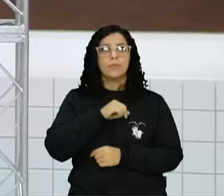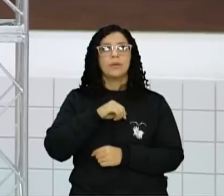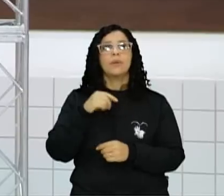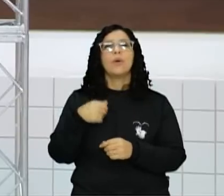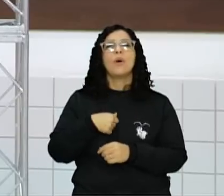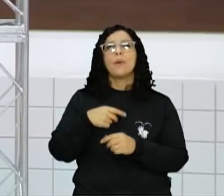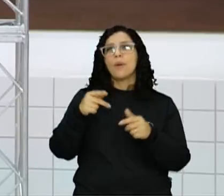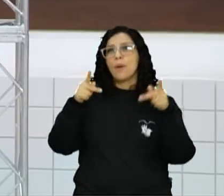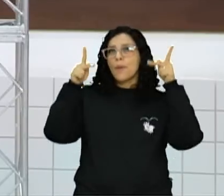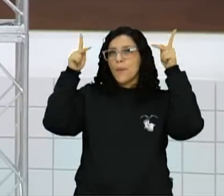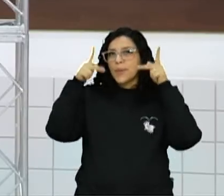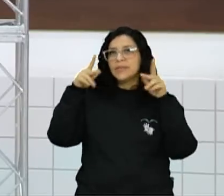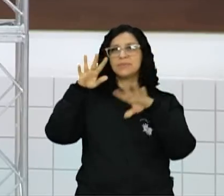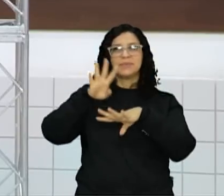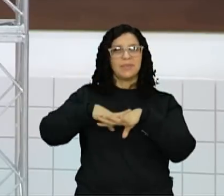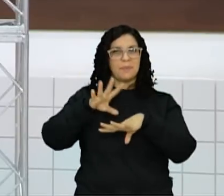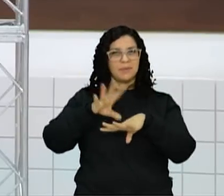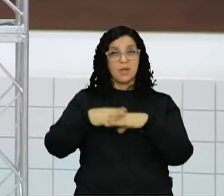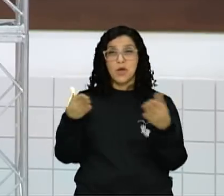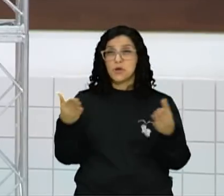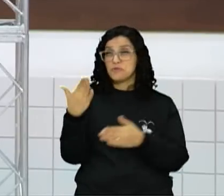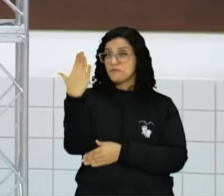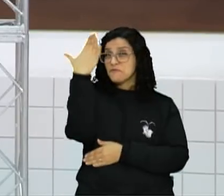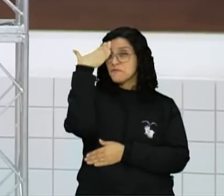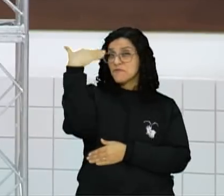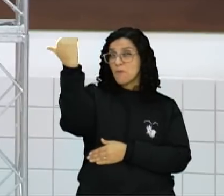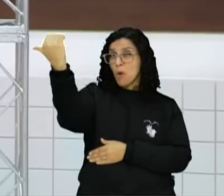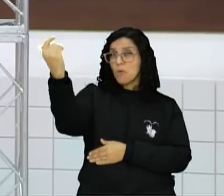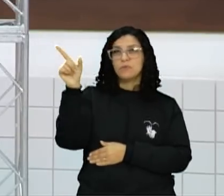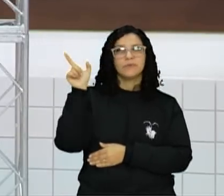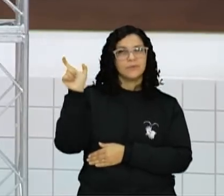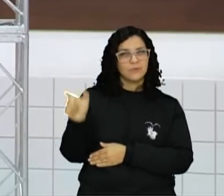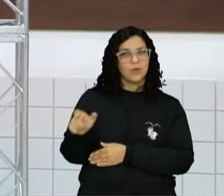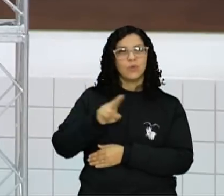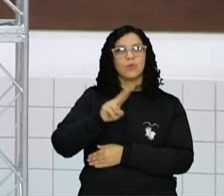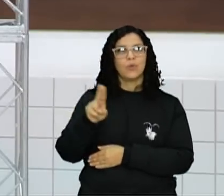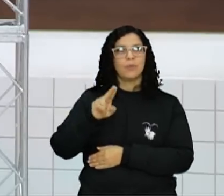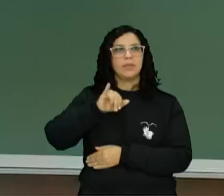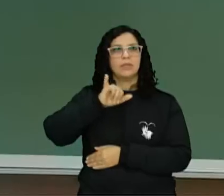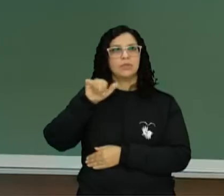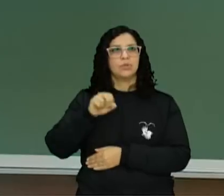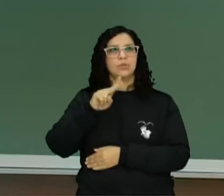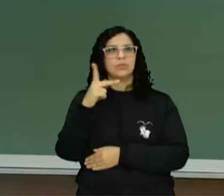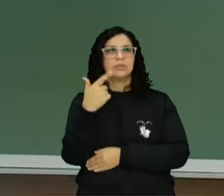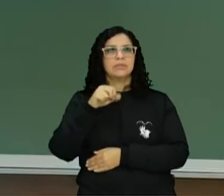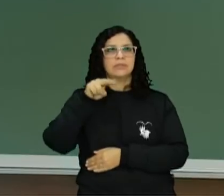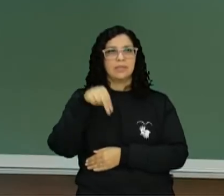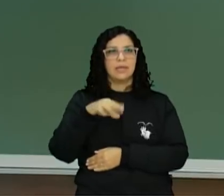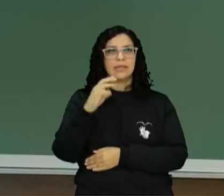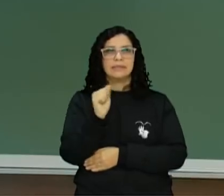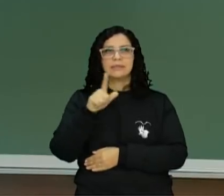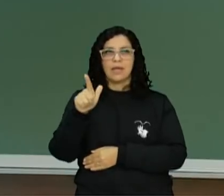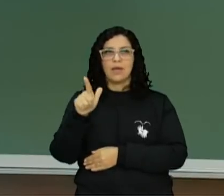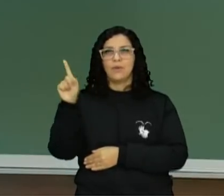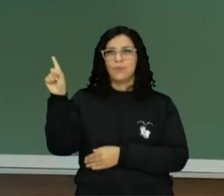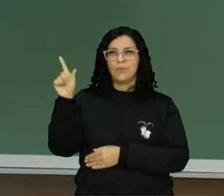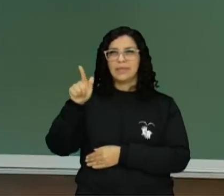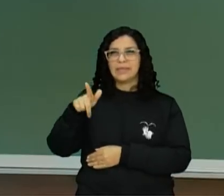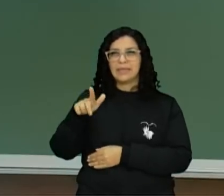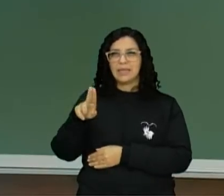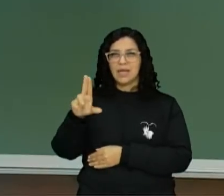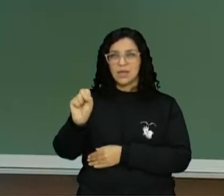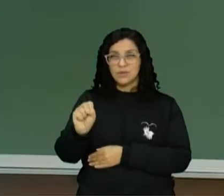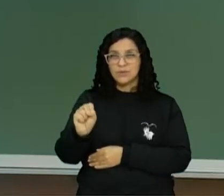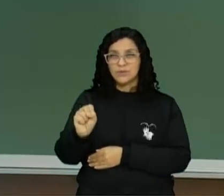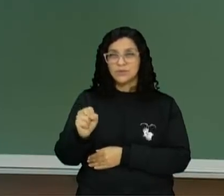que o príncipe dos matemáticos. Hoje conhecido como príncipe dos matemáticos, o nome dele é Johann Carl Friedrich Gauss.